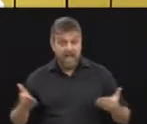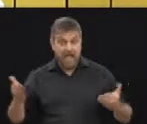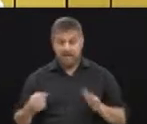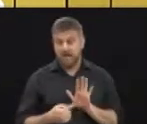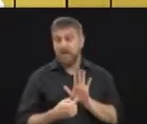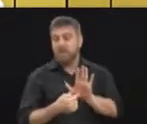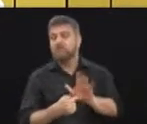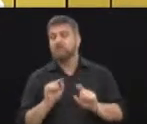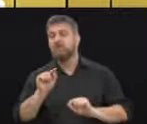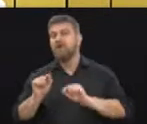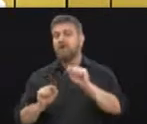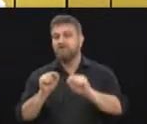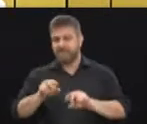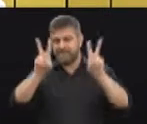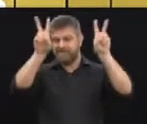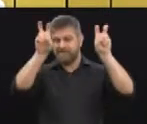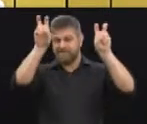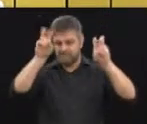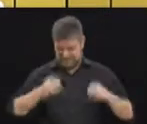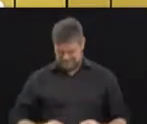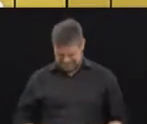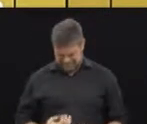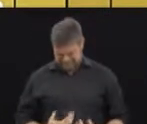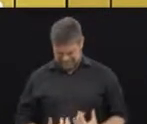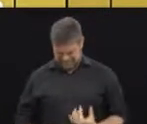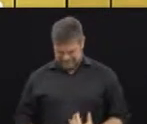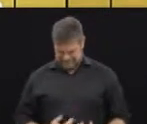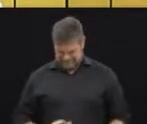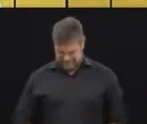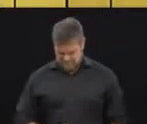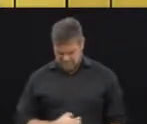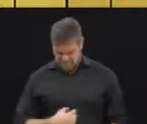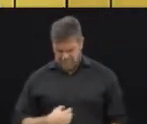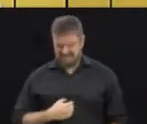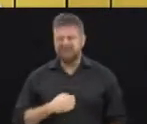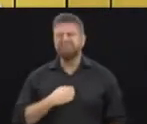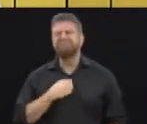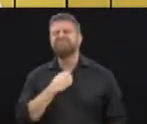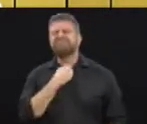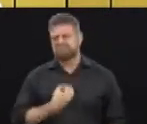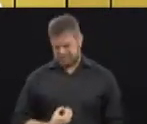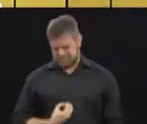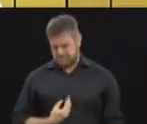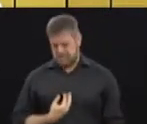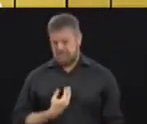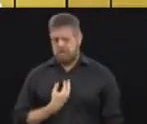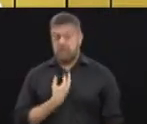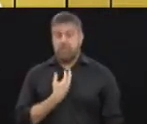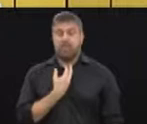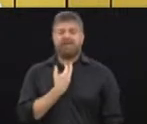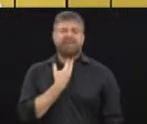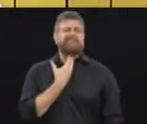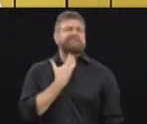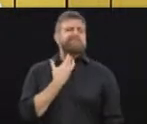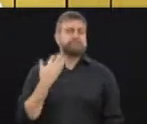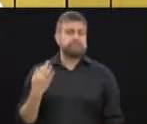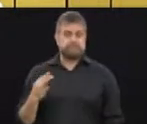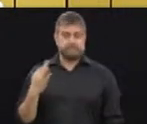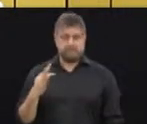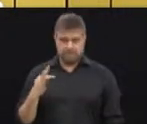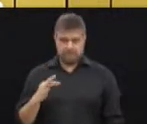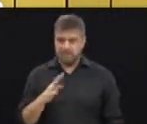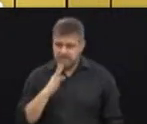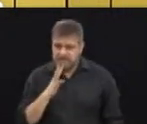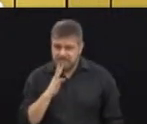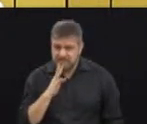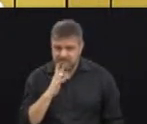A gente está de volta agora para falar sobre aquela queimação que sobe pelo peito até a garganta, aquela azia, má digestão. Sabe do que eu